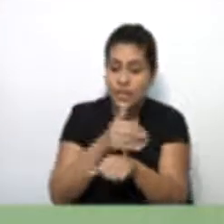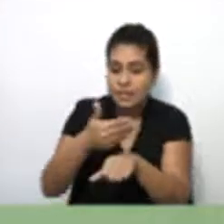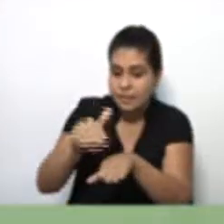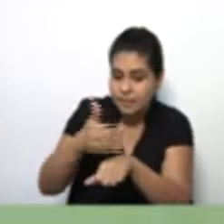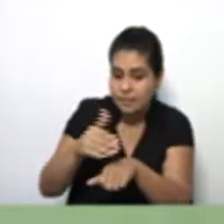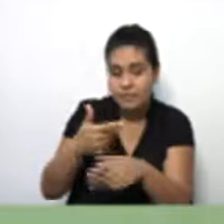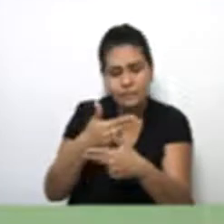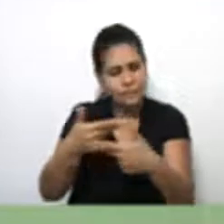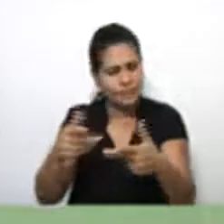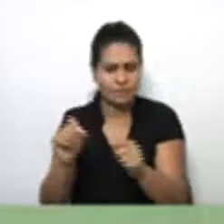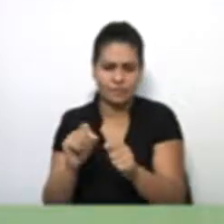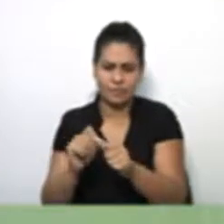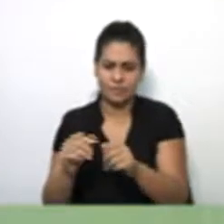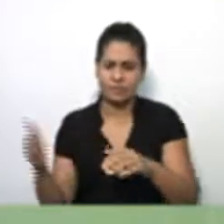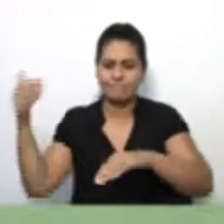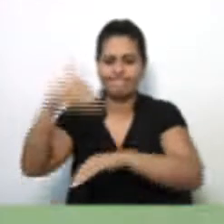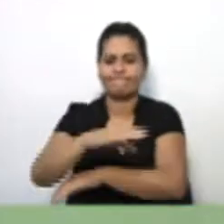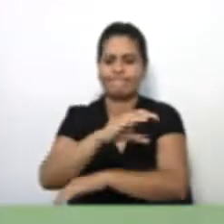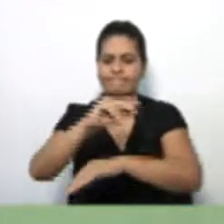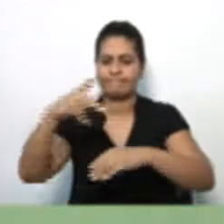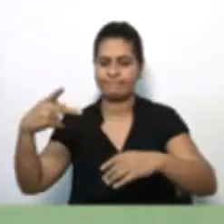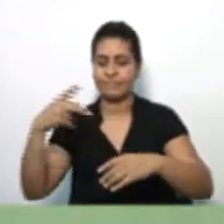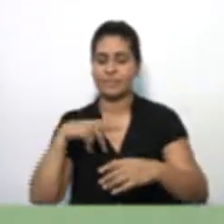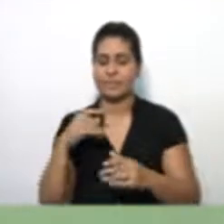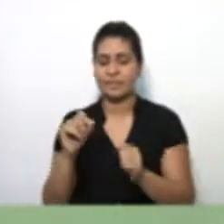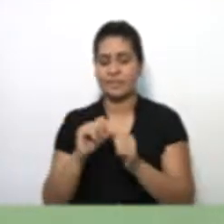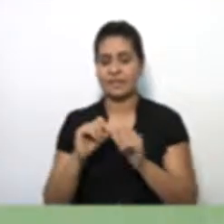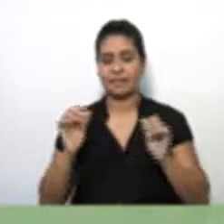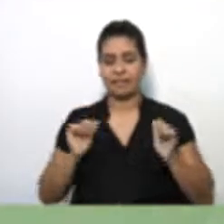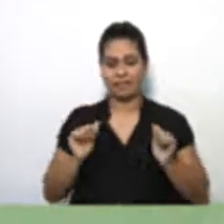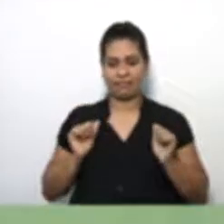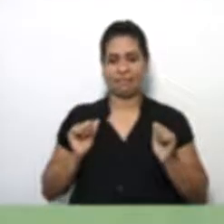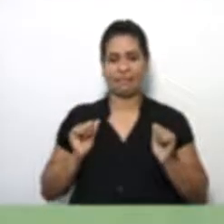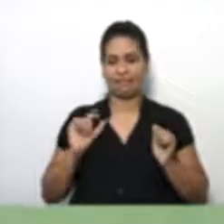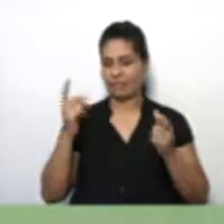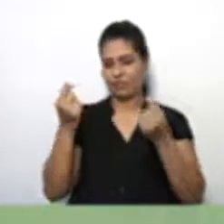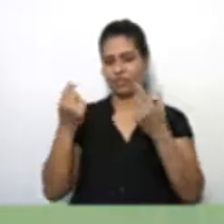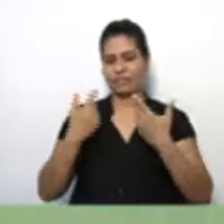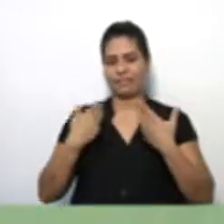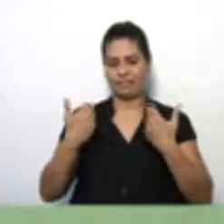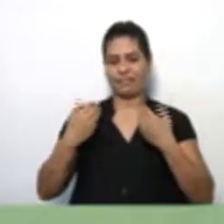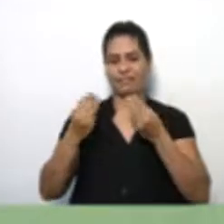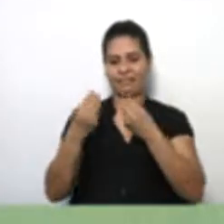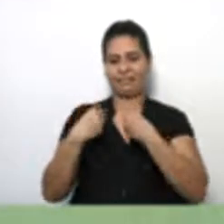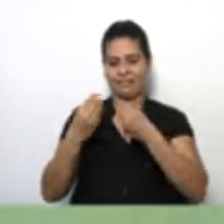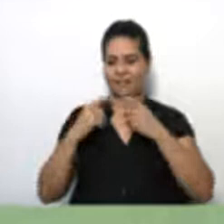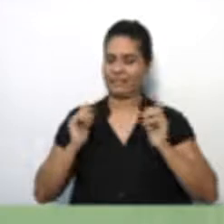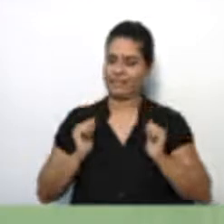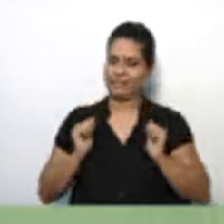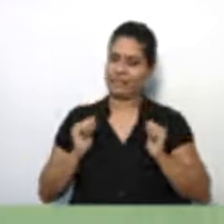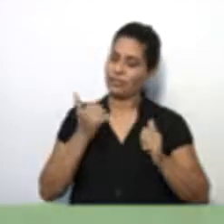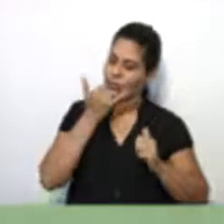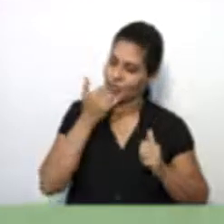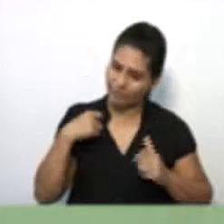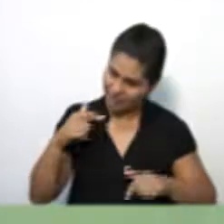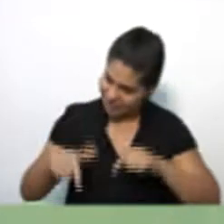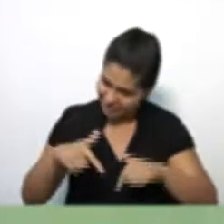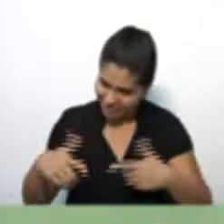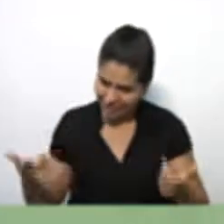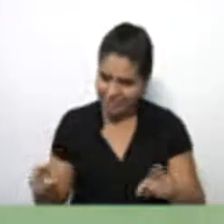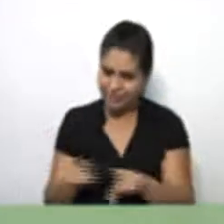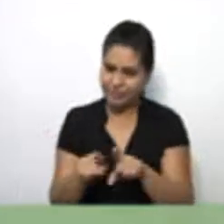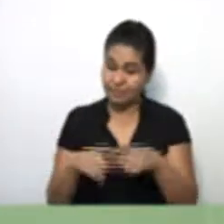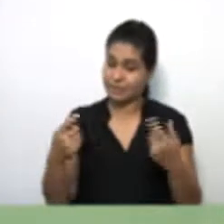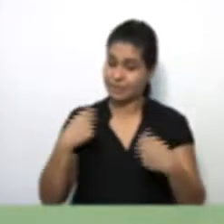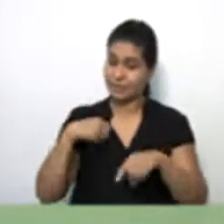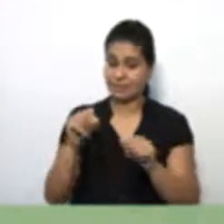executar, é claro. Ninguém vai entrar numa organização e vai simplesmente só chegar, não, eu só quero receber. Meu querido, você vai ter que trabalhar um pouquinho, né? Você tem